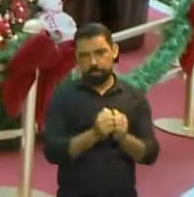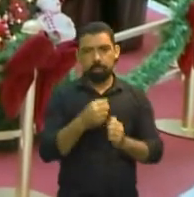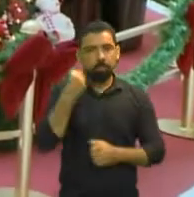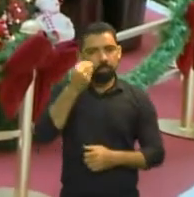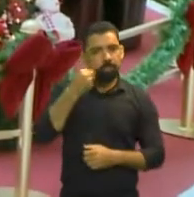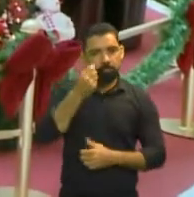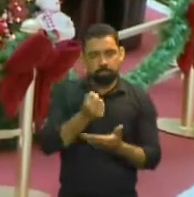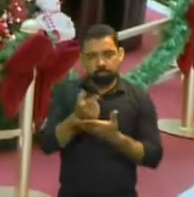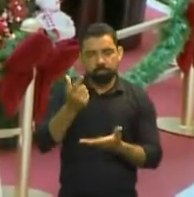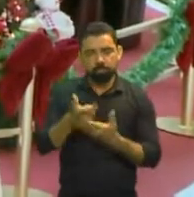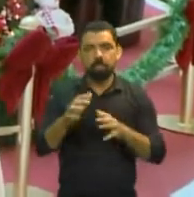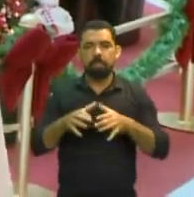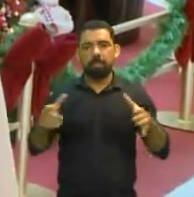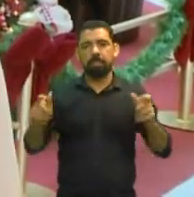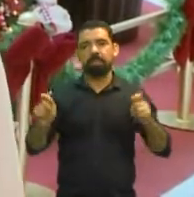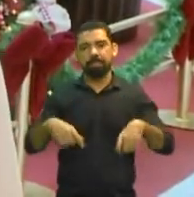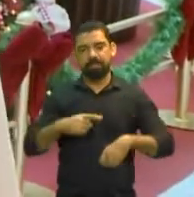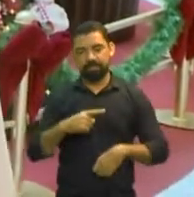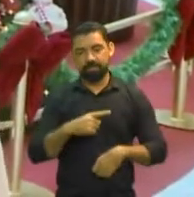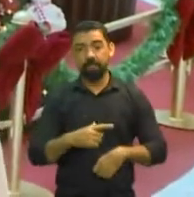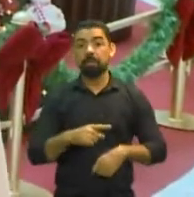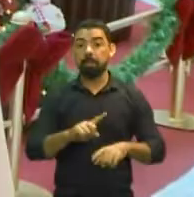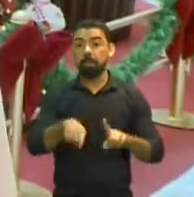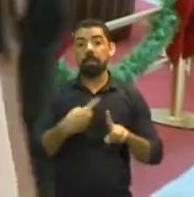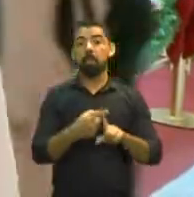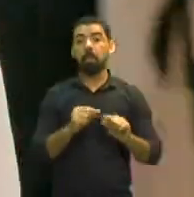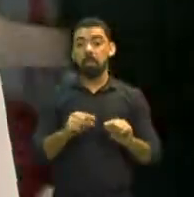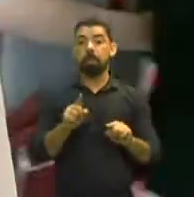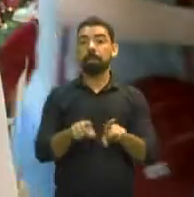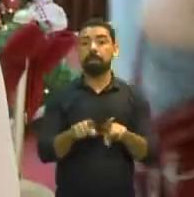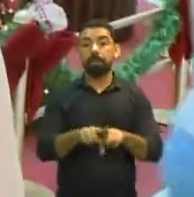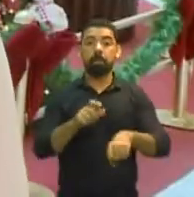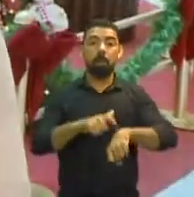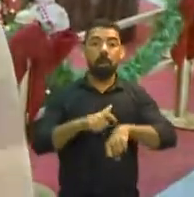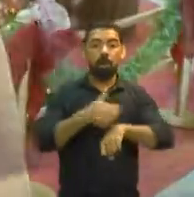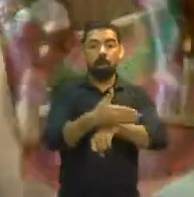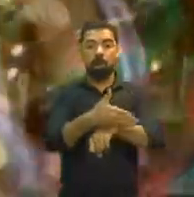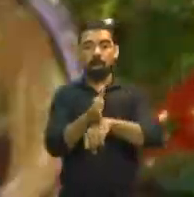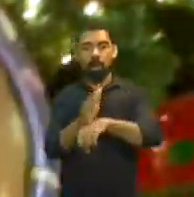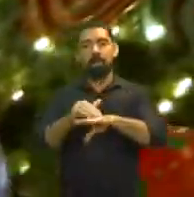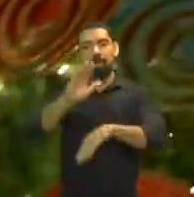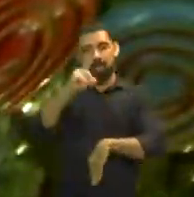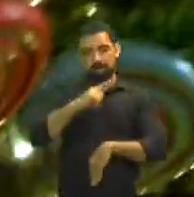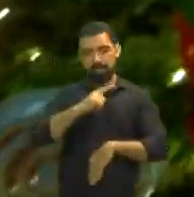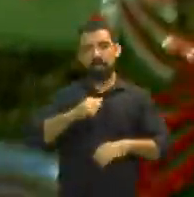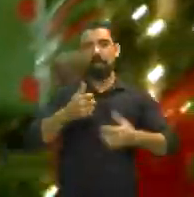compra. Fora isso, a gente tem também a ampliação do horário de funcionamento.